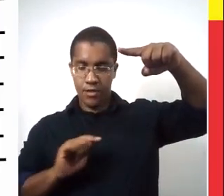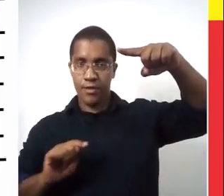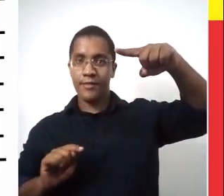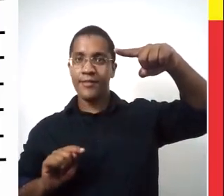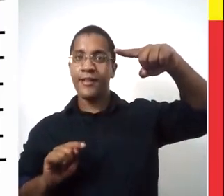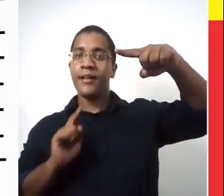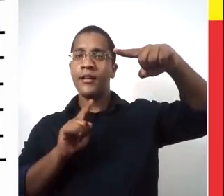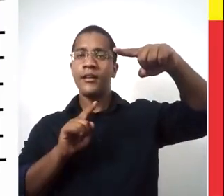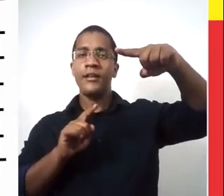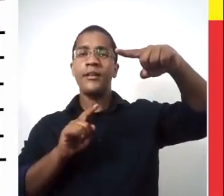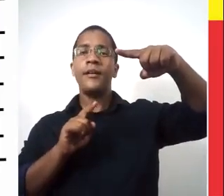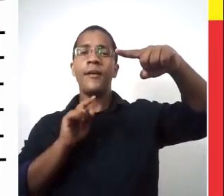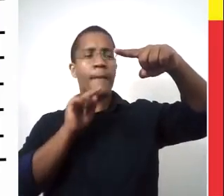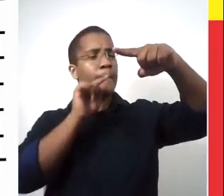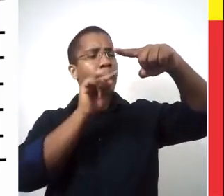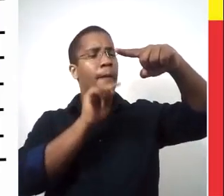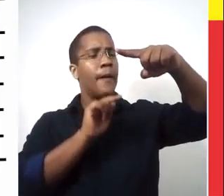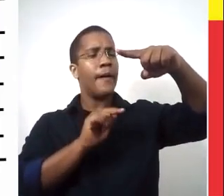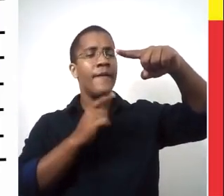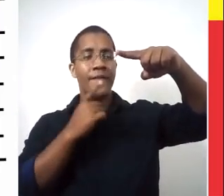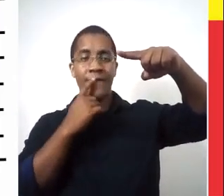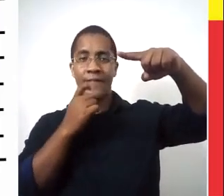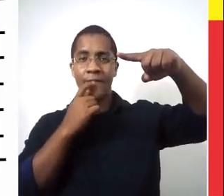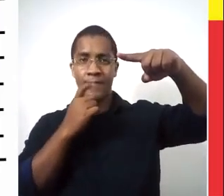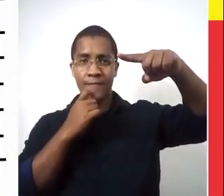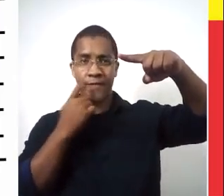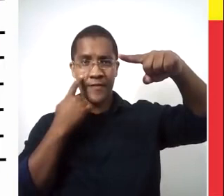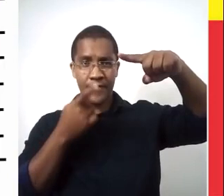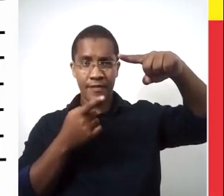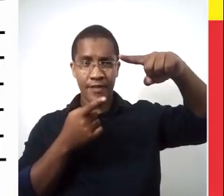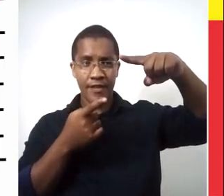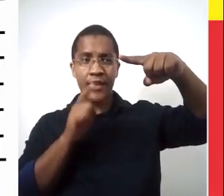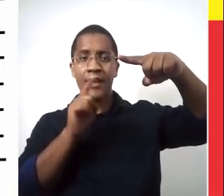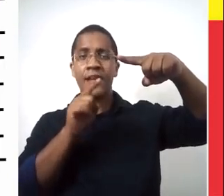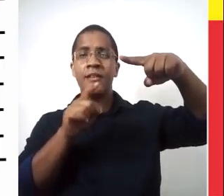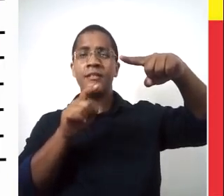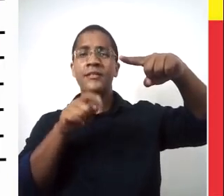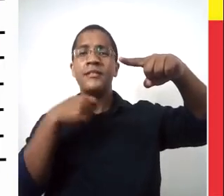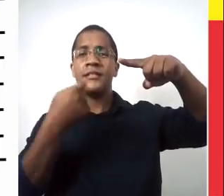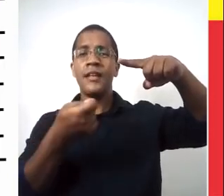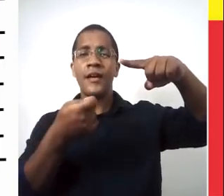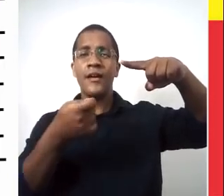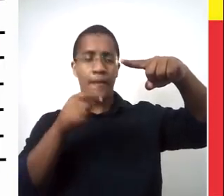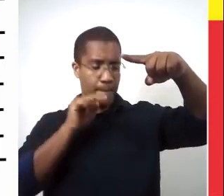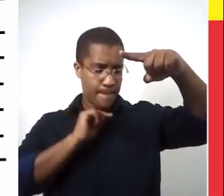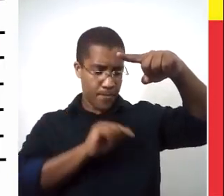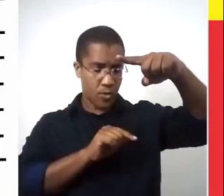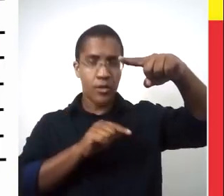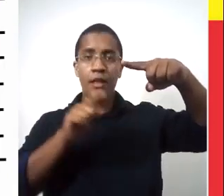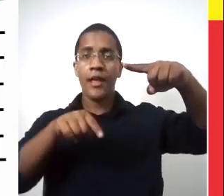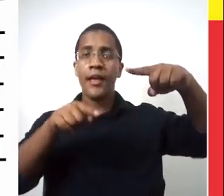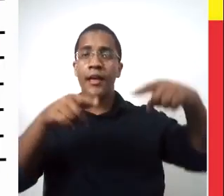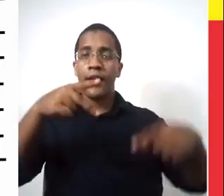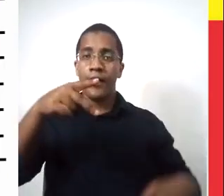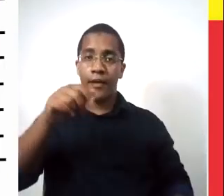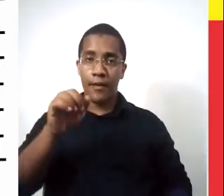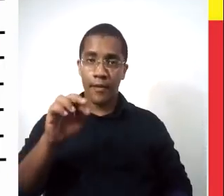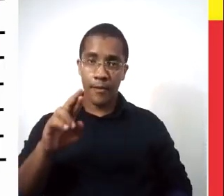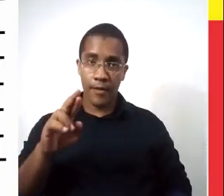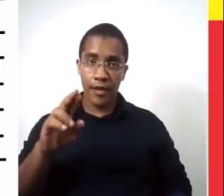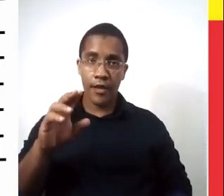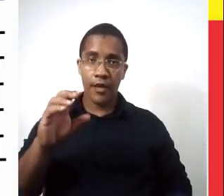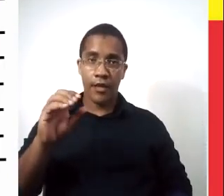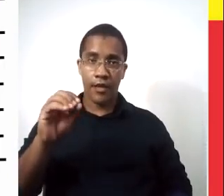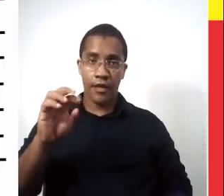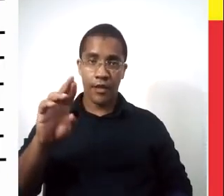os pares ordenados. Então, esses pontos vermelhos, conforme vocês estão vendo aí na imagem, são os pares ordenados. Então,